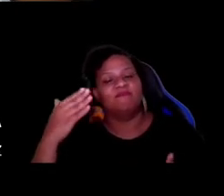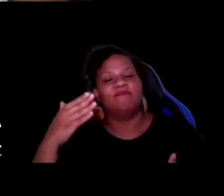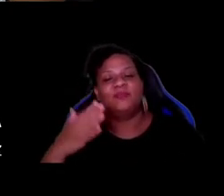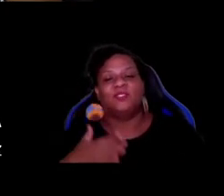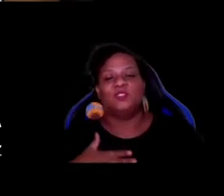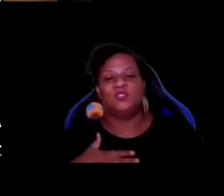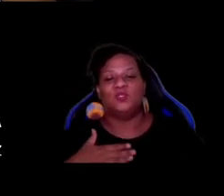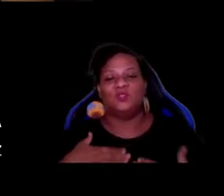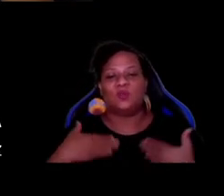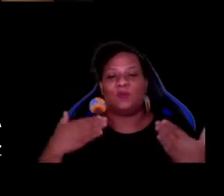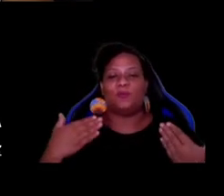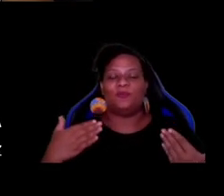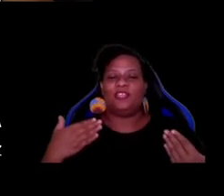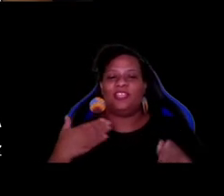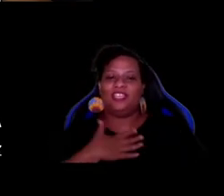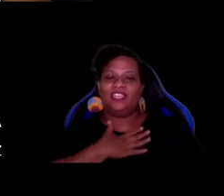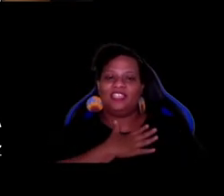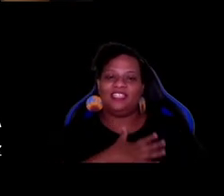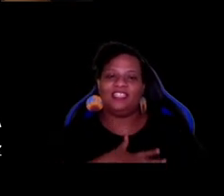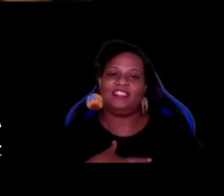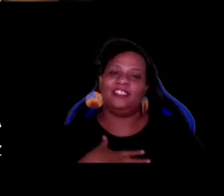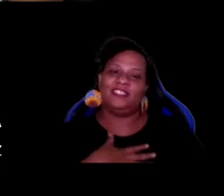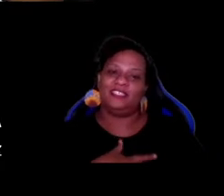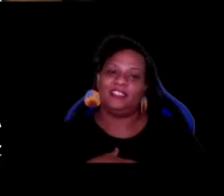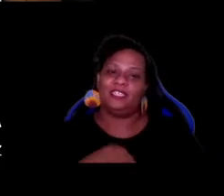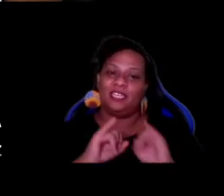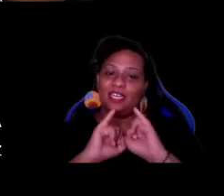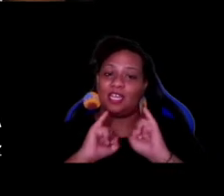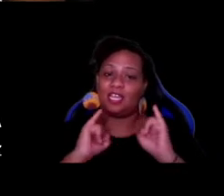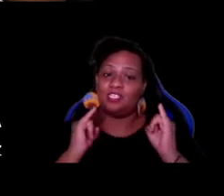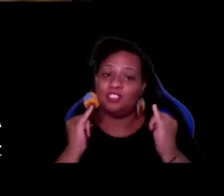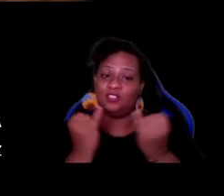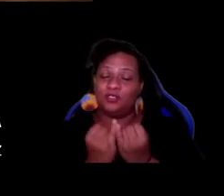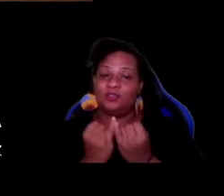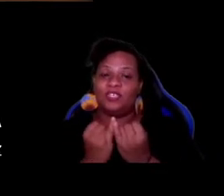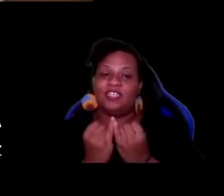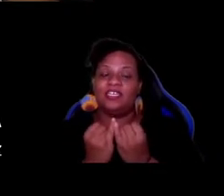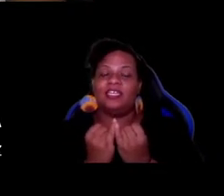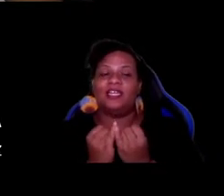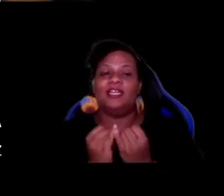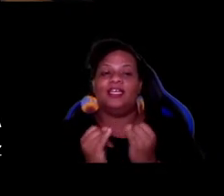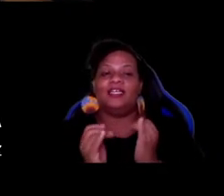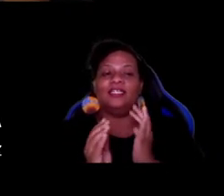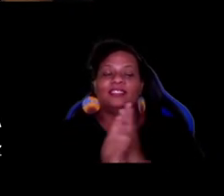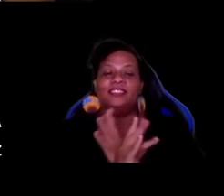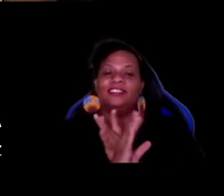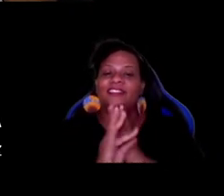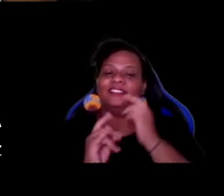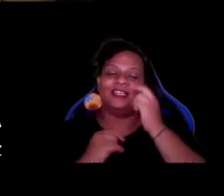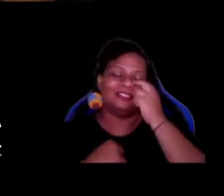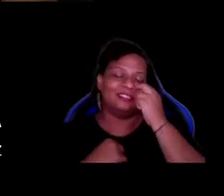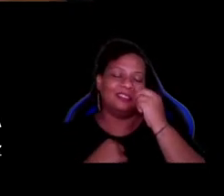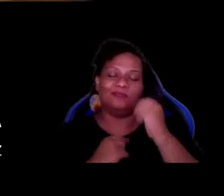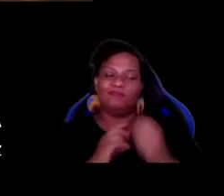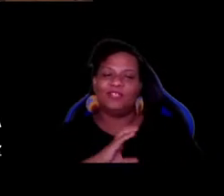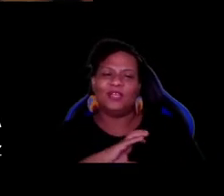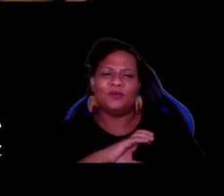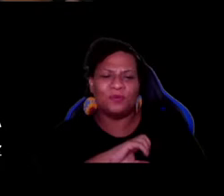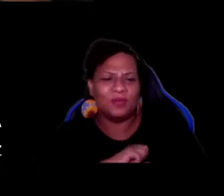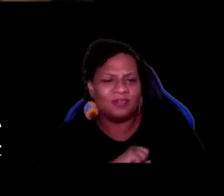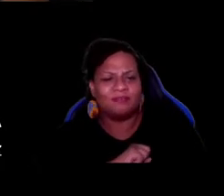ido, né, para Cachoeira, que é uma cidade que eu amo, adoro, porque tem